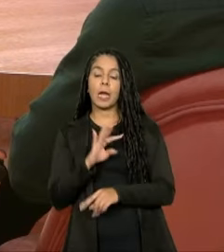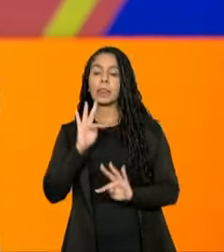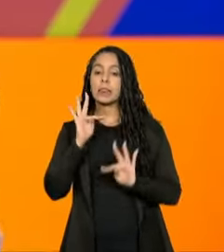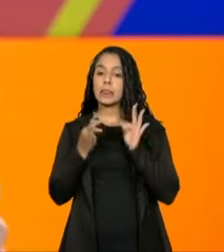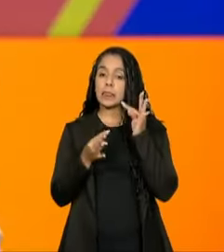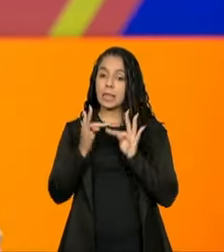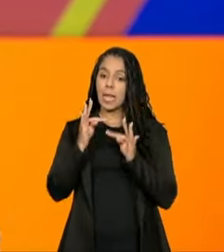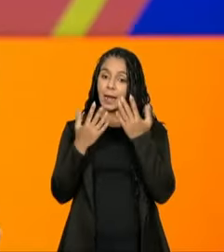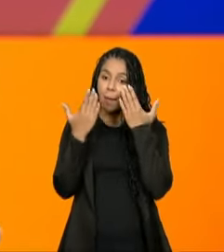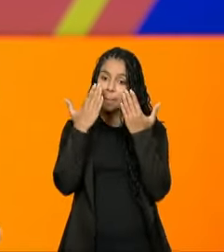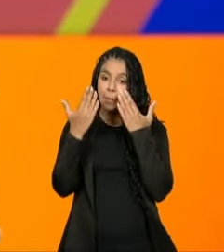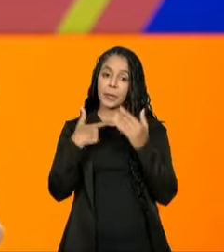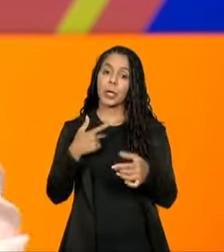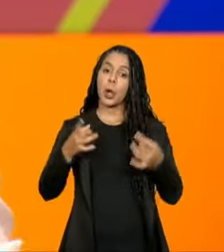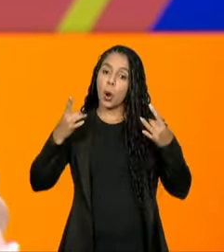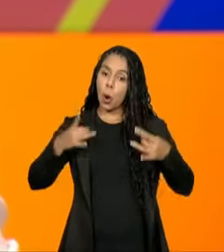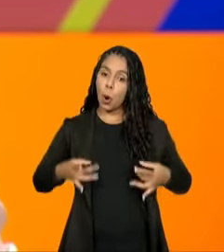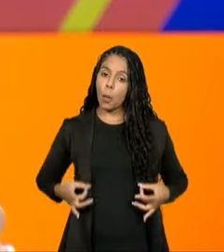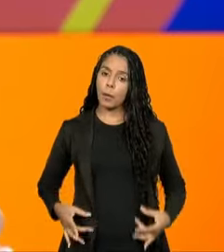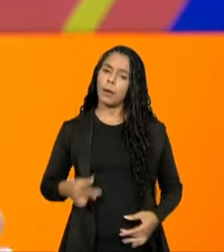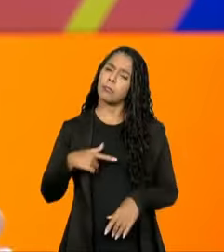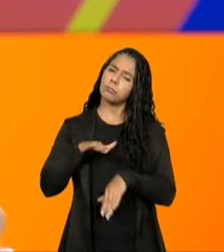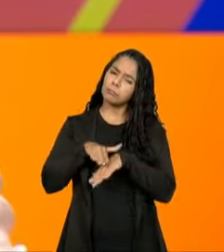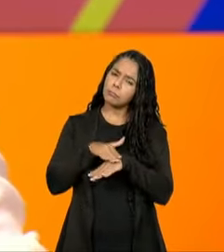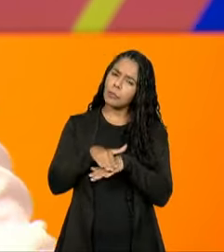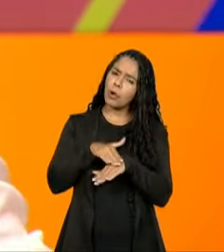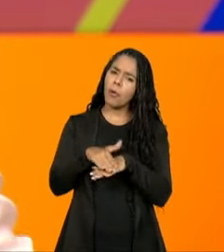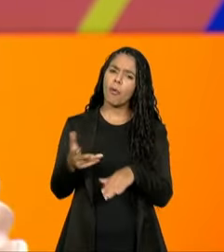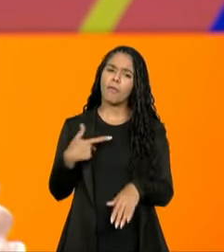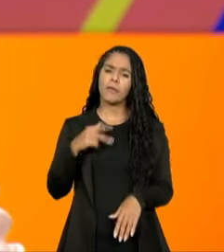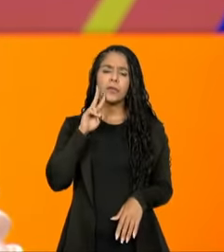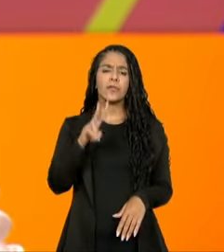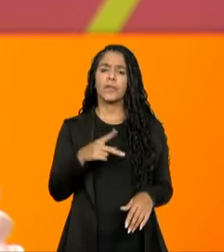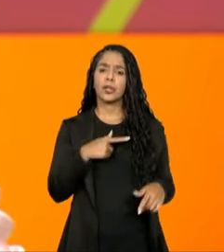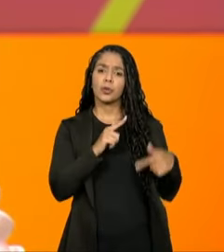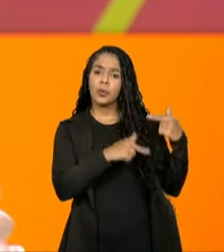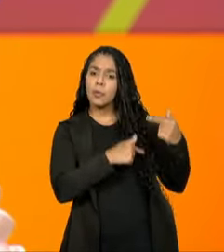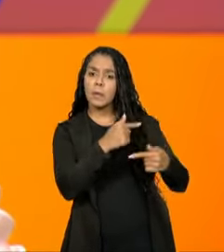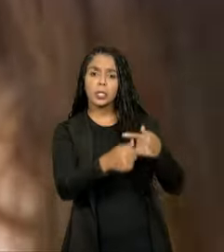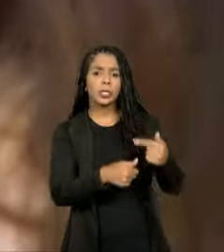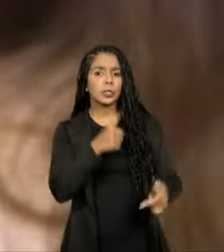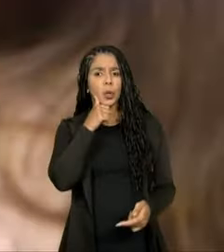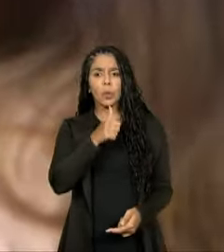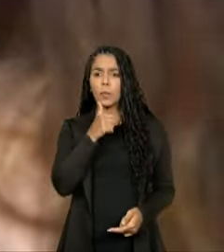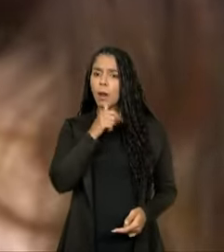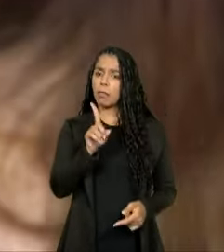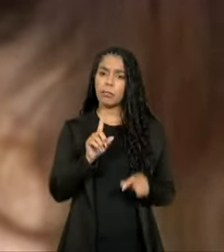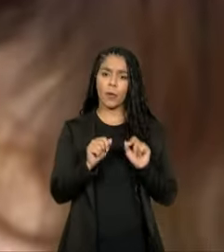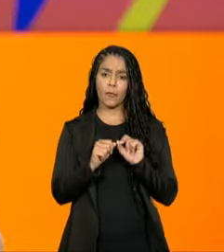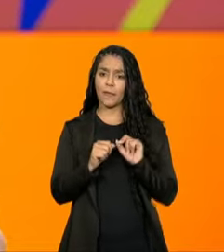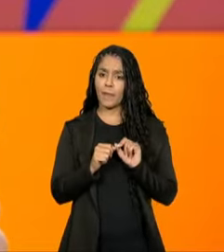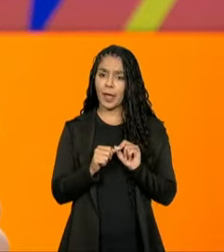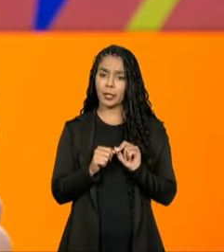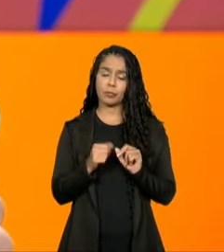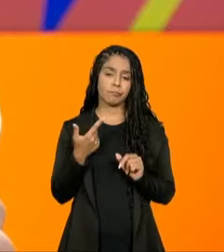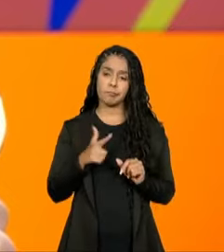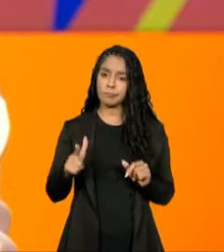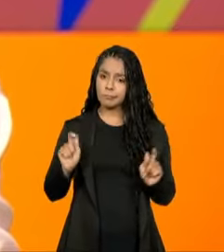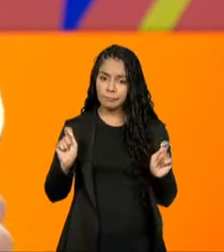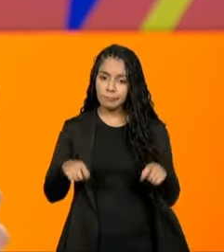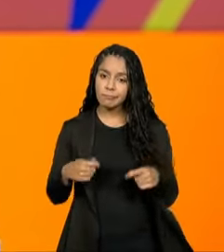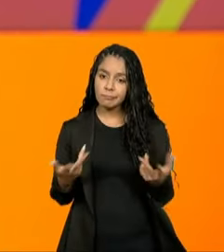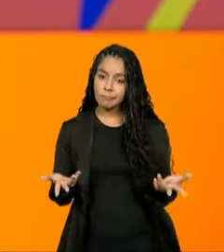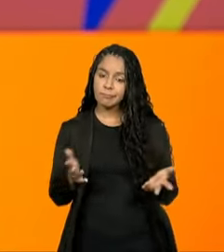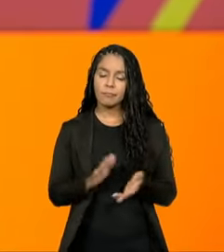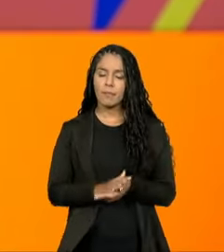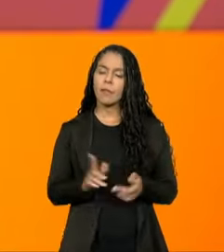hormonal, e aí a gente conversa assim, e olha muito claramente que uma geração inteira de mulheres acabou sendo furtada dessa possibilidade, né?